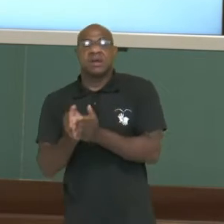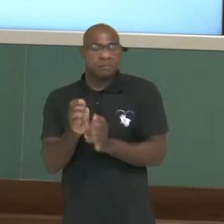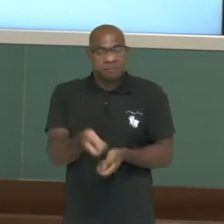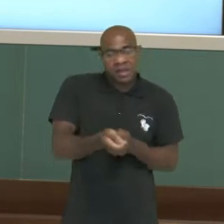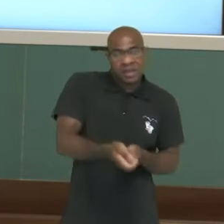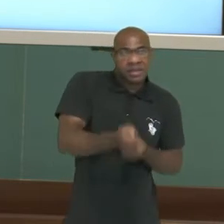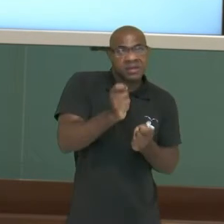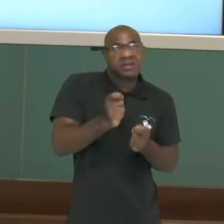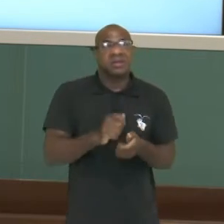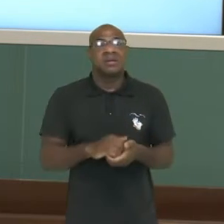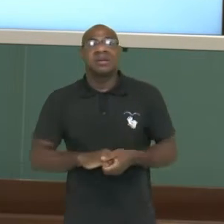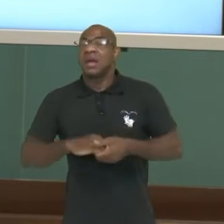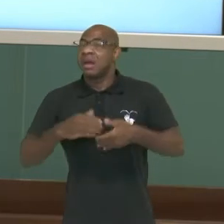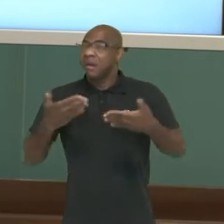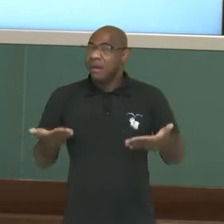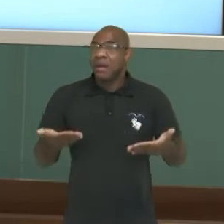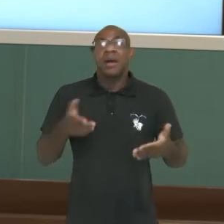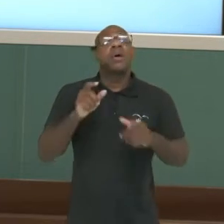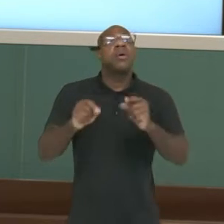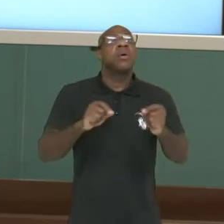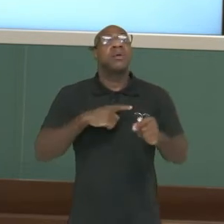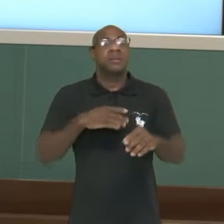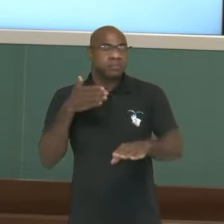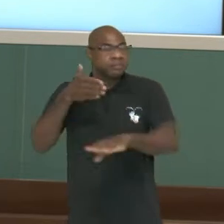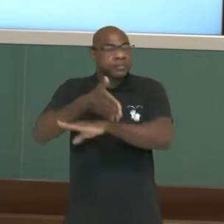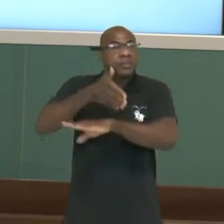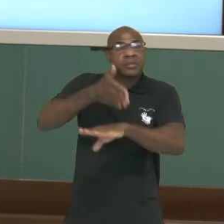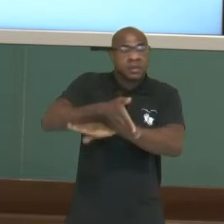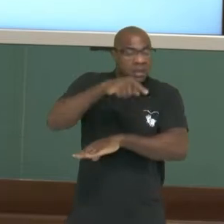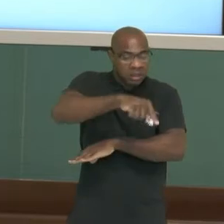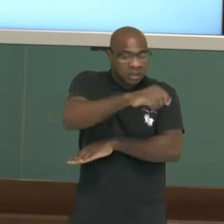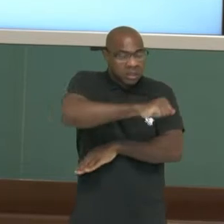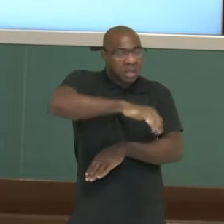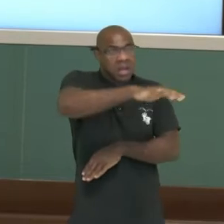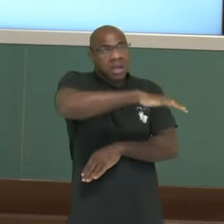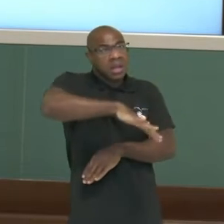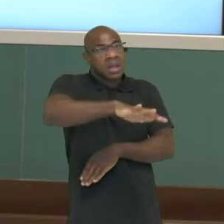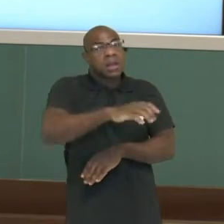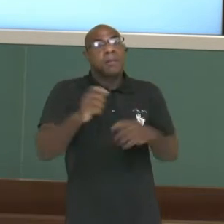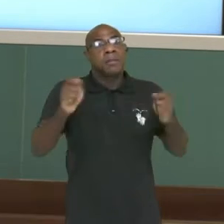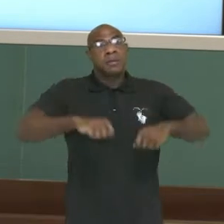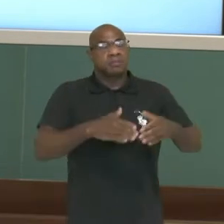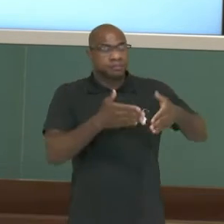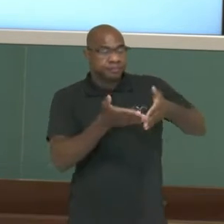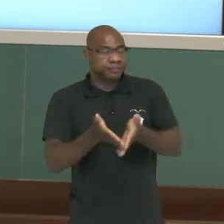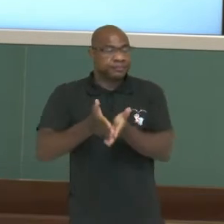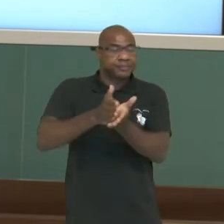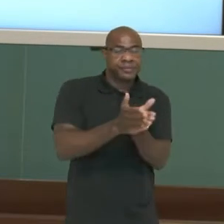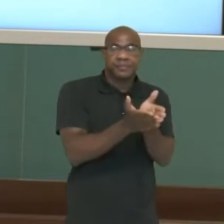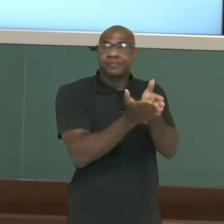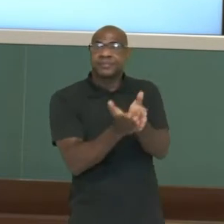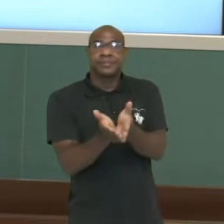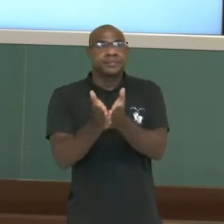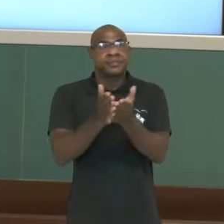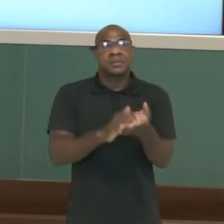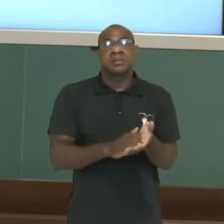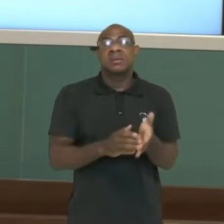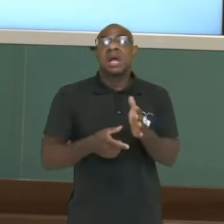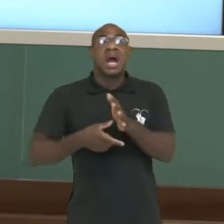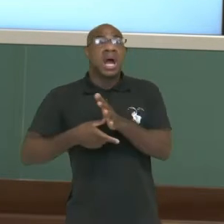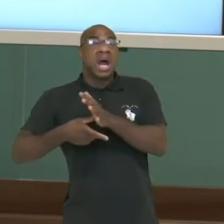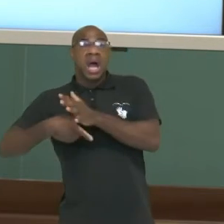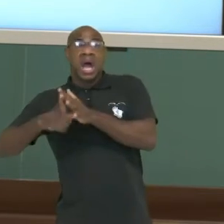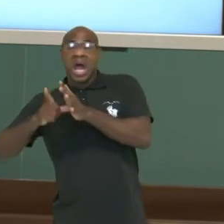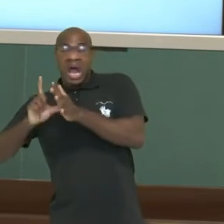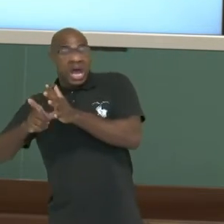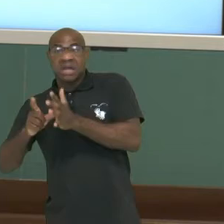mercadorias puderam, então, adentrar essa região e poder navegar nesta região, coisa que antes era